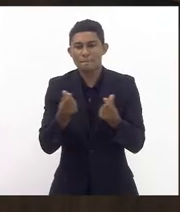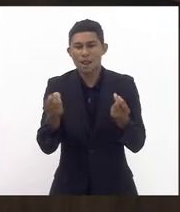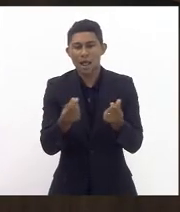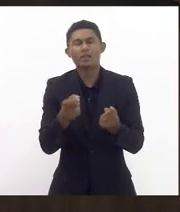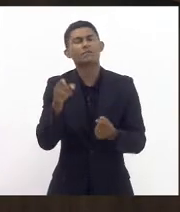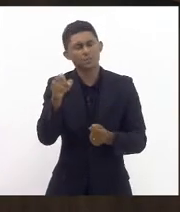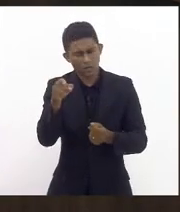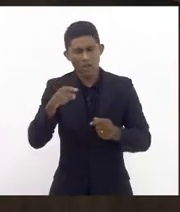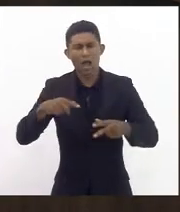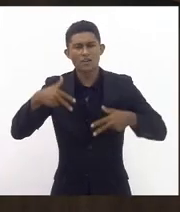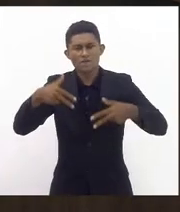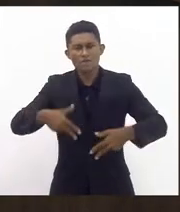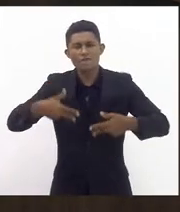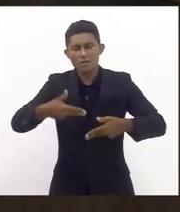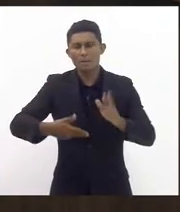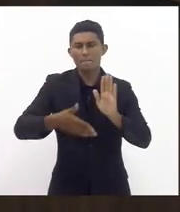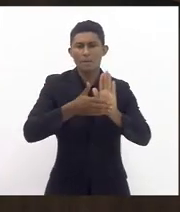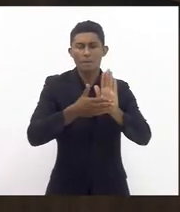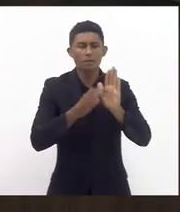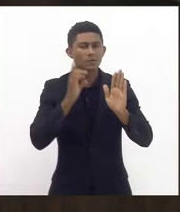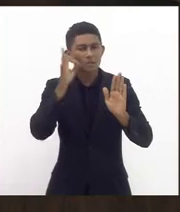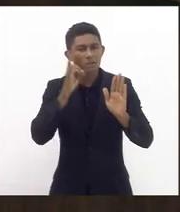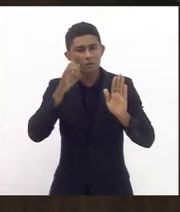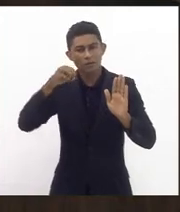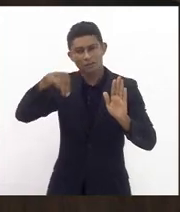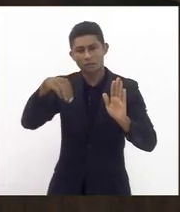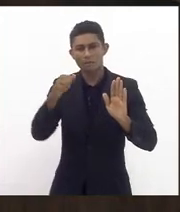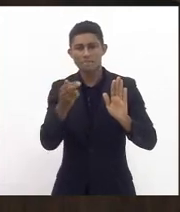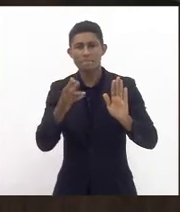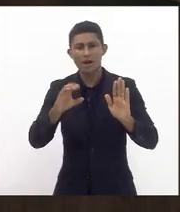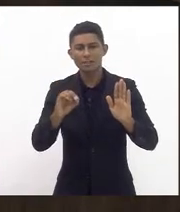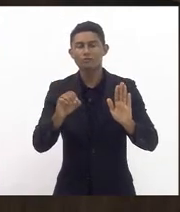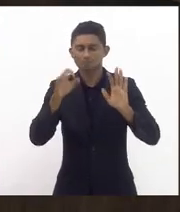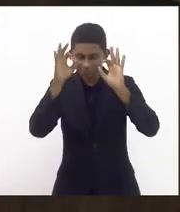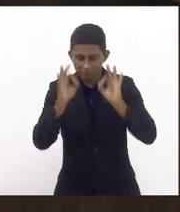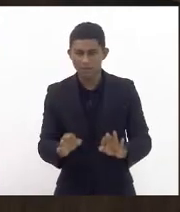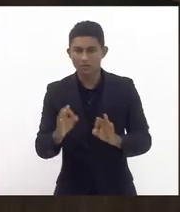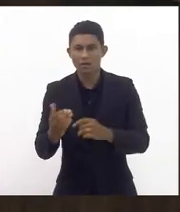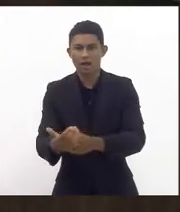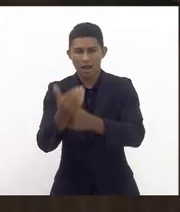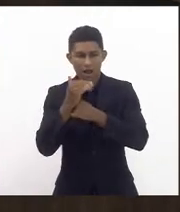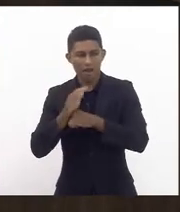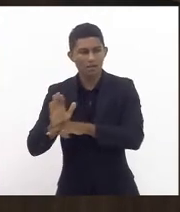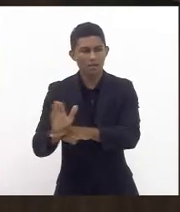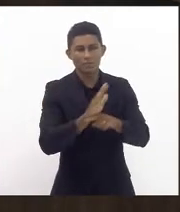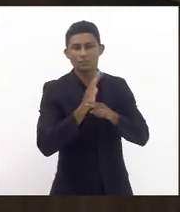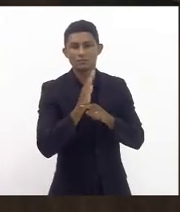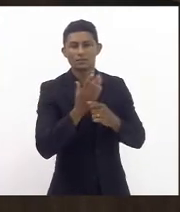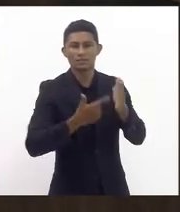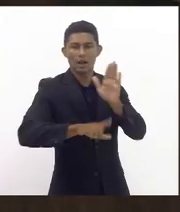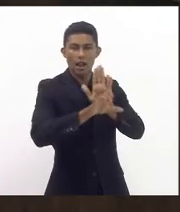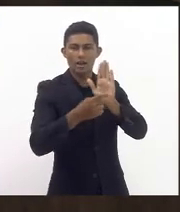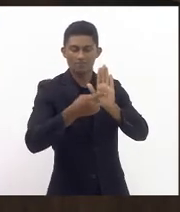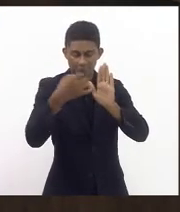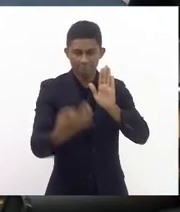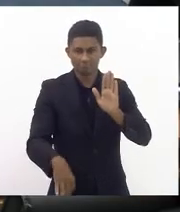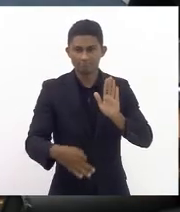da pauta, deputado Márcio Pacheco, certamente nos ajudará na regulamentação dessa